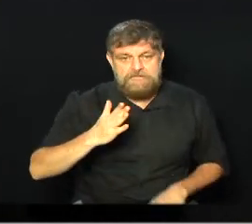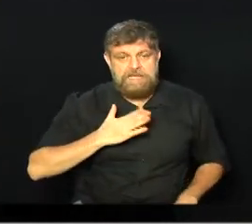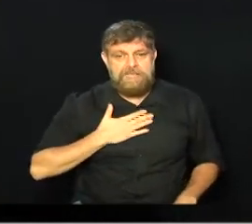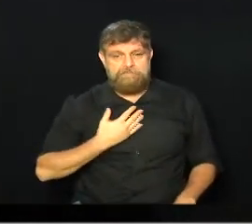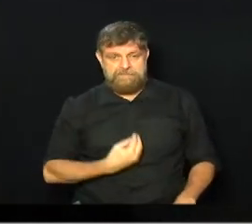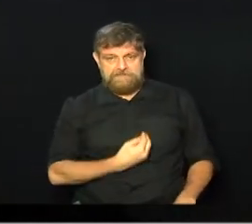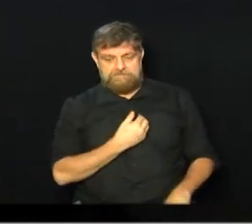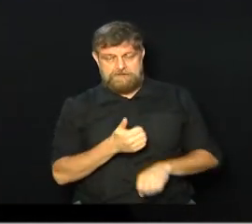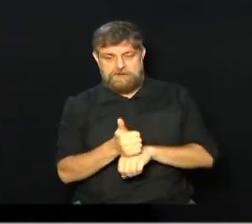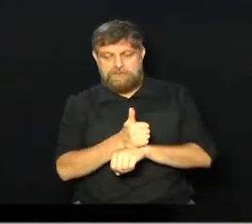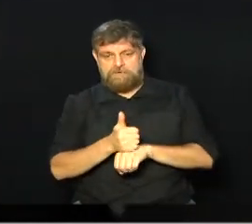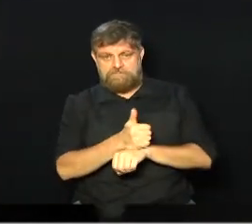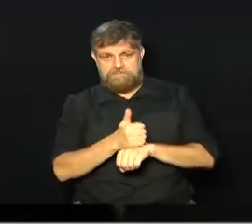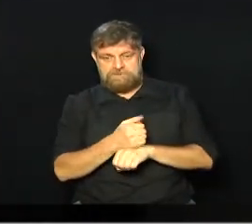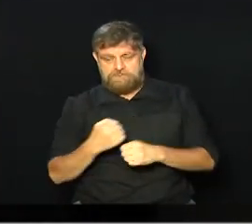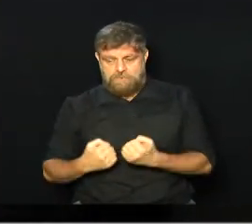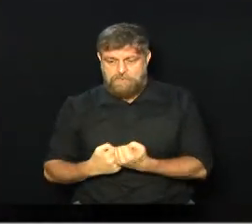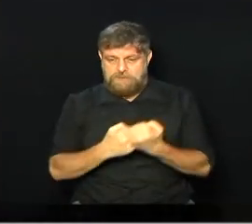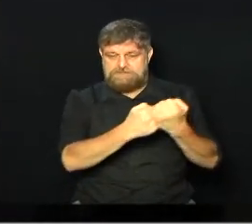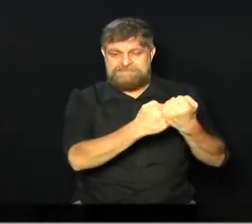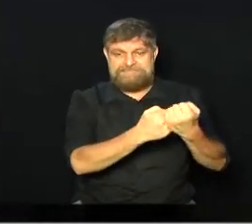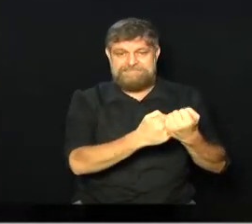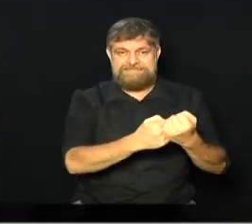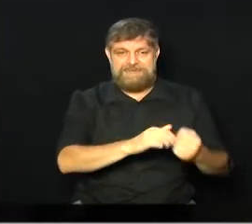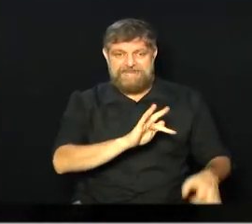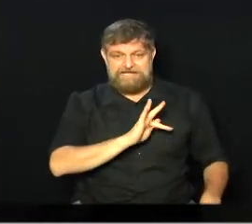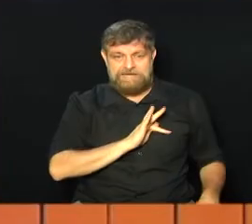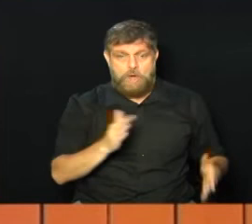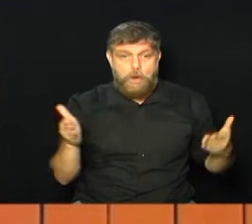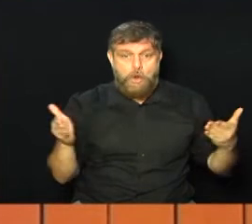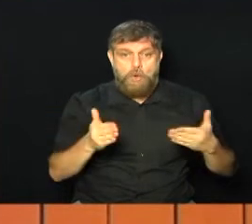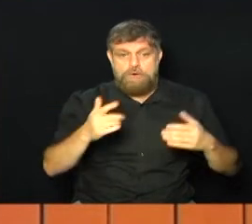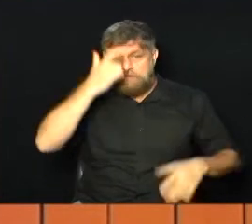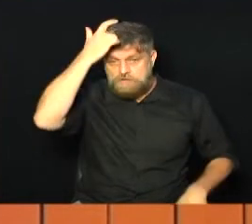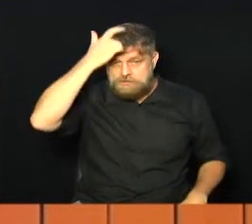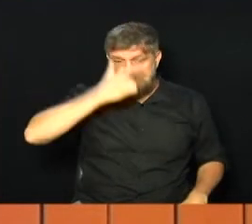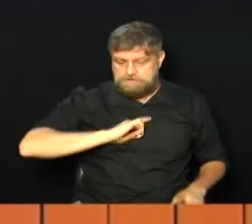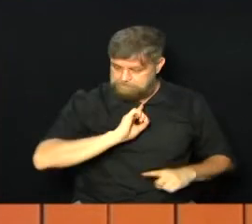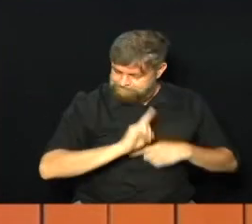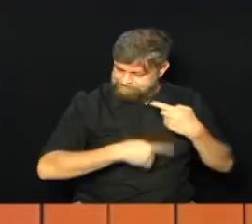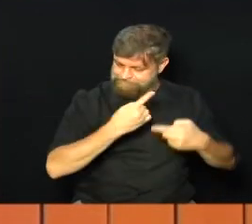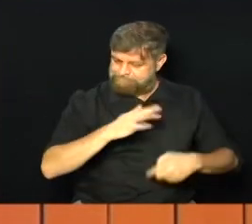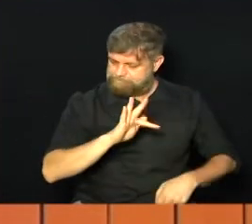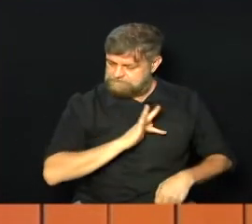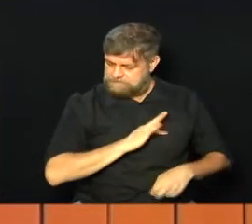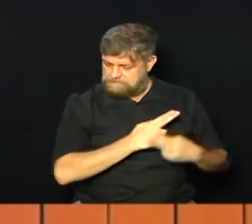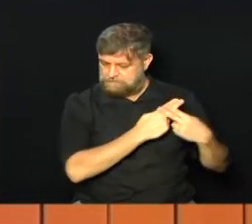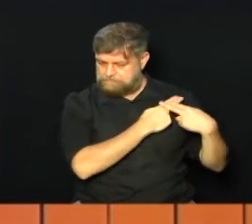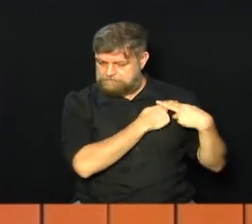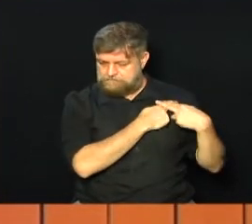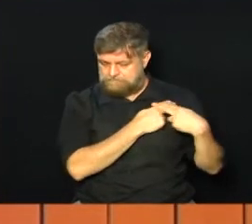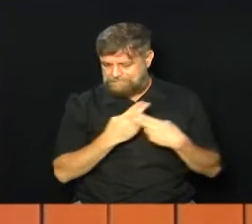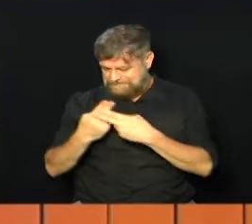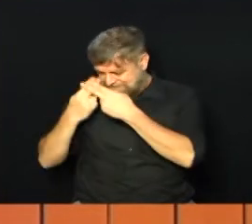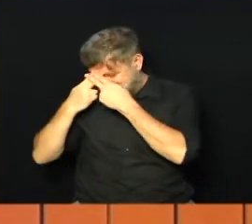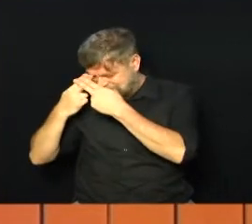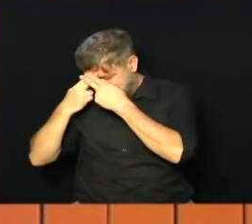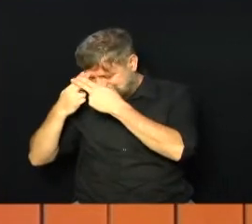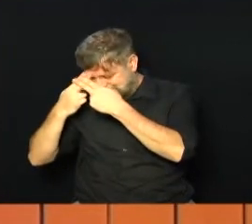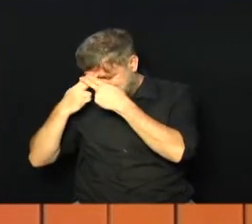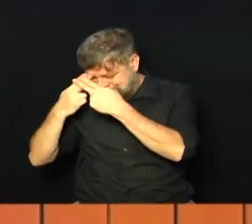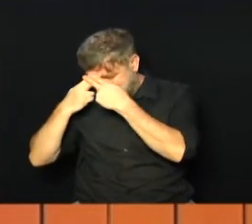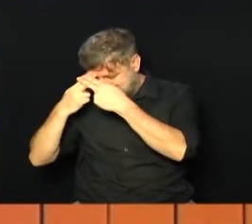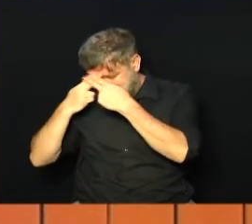auxiliar técnico e hoje treinador. Rapaz, que história de vida, hein, Eduardo? Tantas frustrações, eu imagino, né? Você